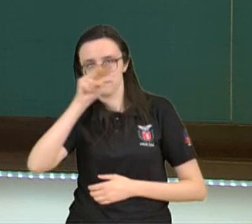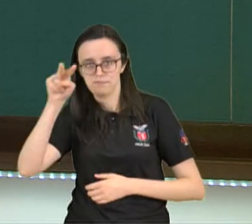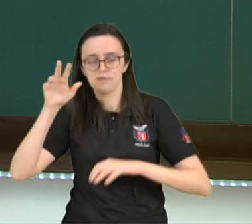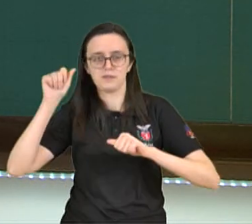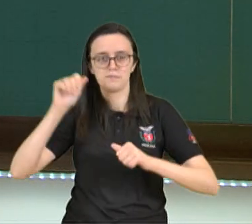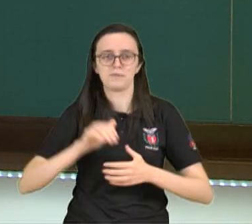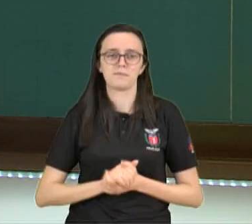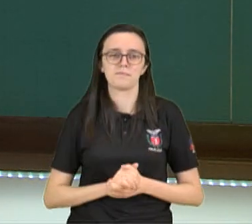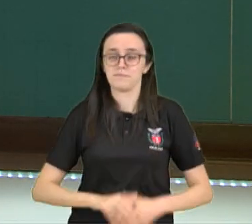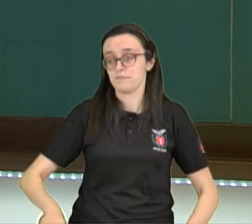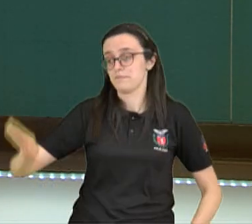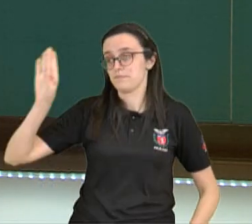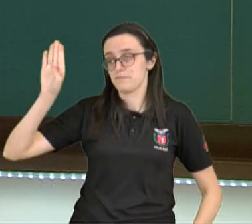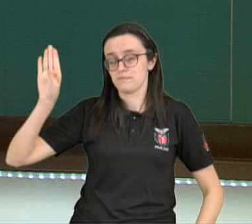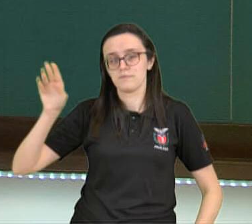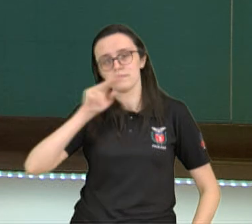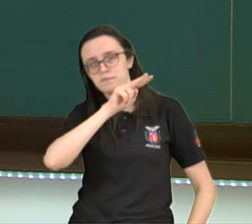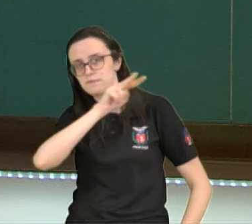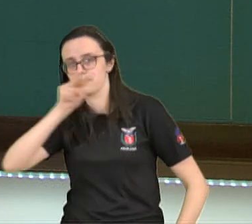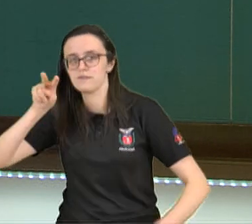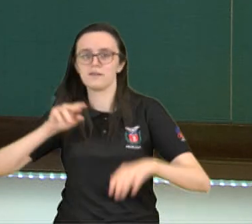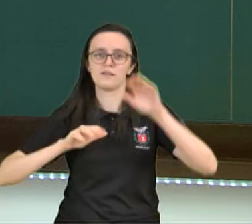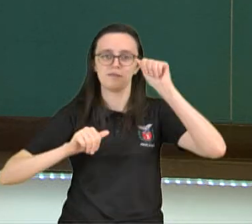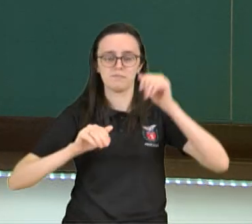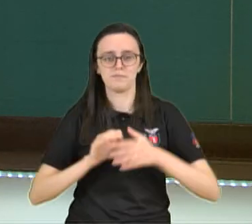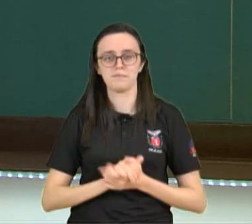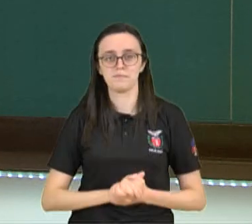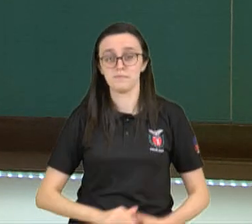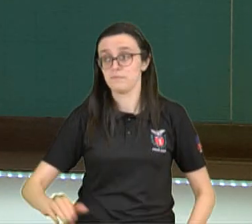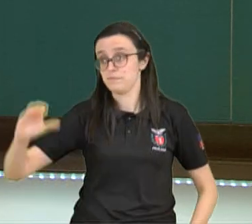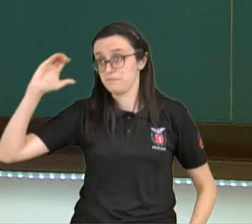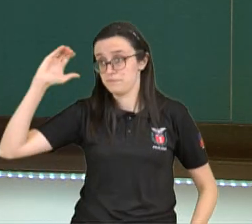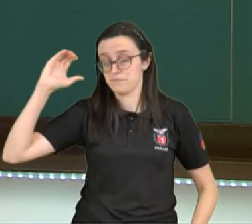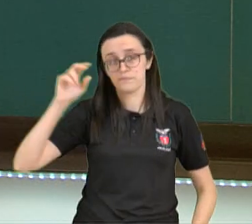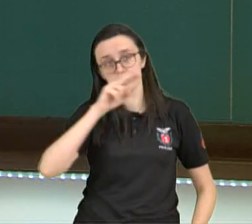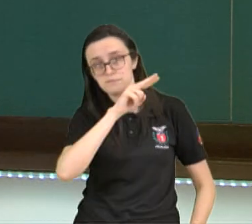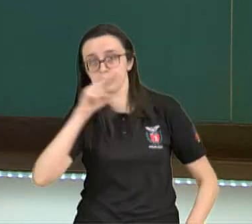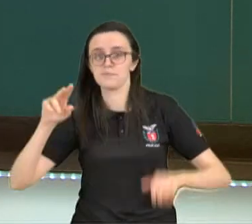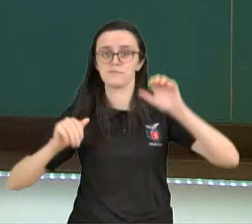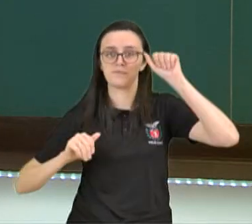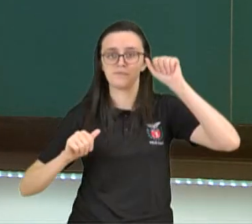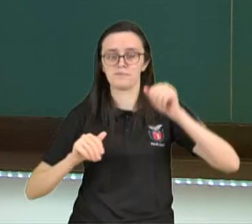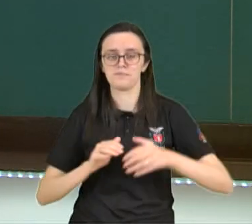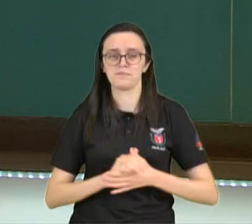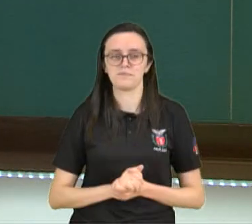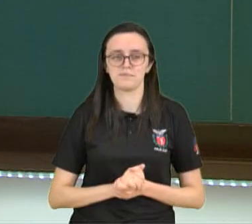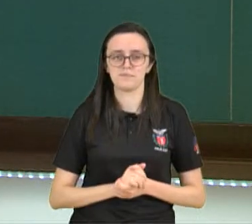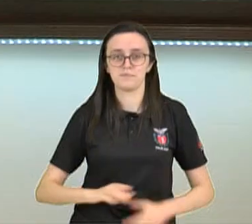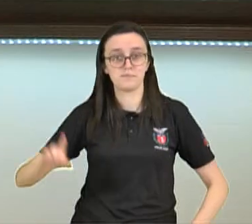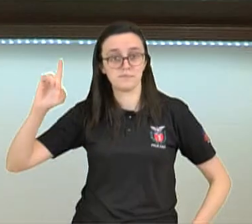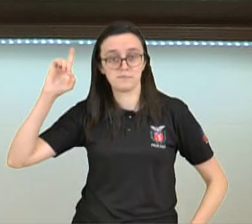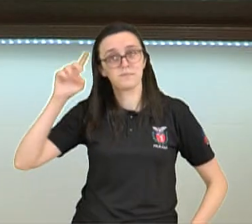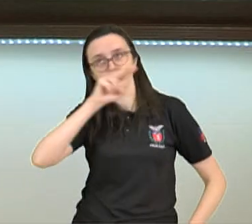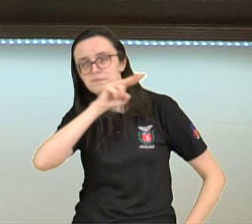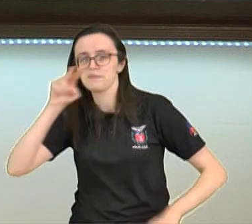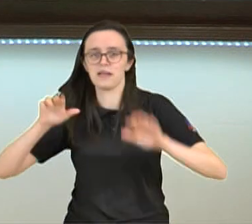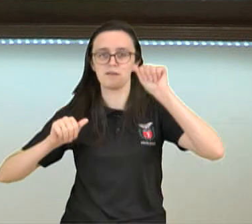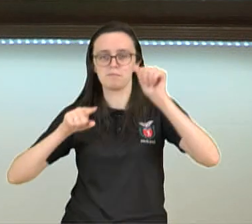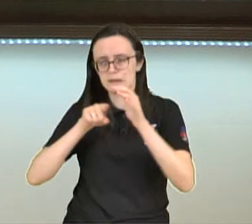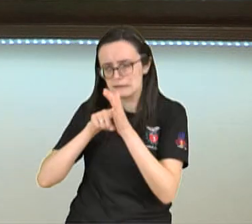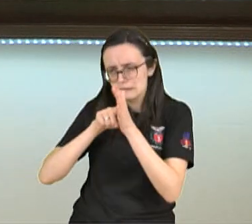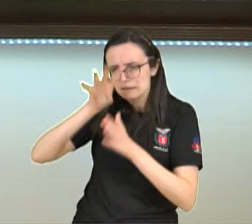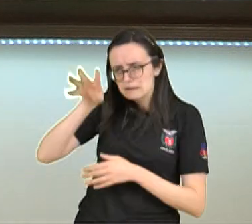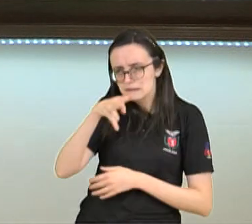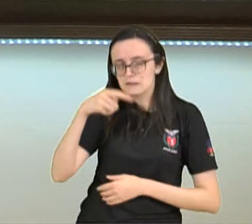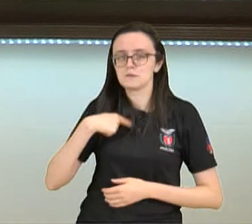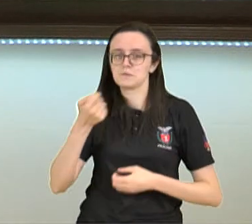hambre porque no he comido nada. Tu, sueño. De, los niños, sed. Então, pesquisa lá um pouquinho a